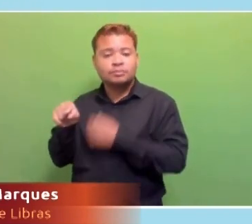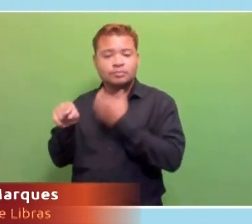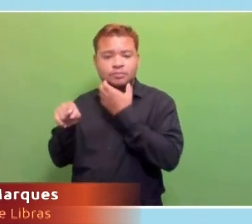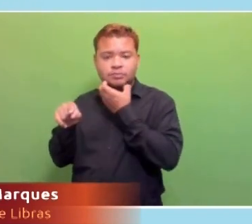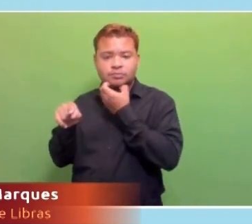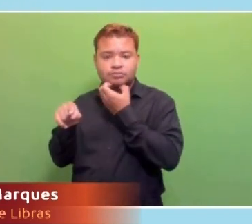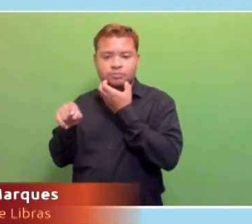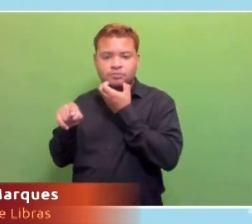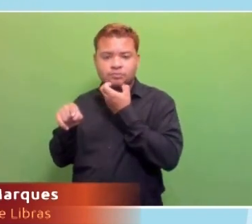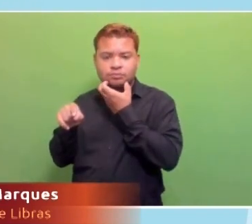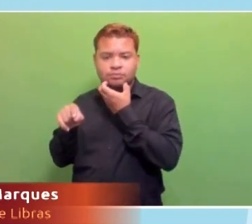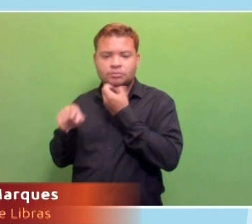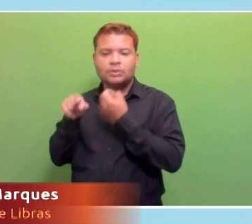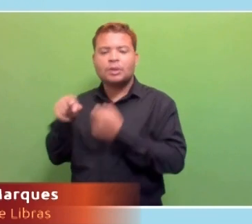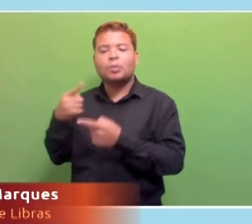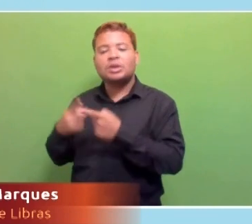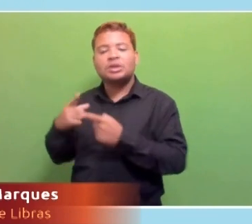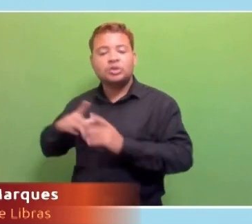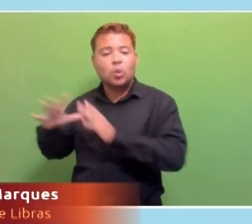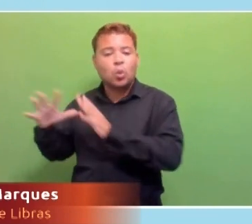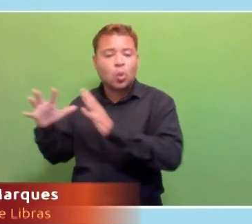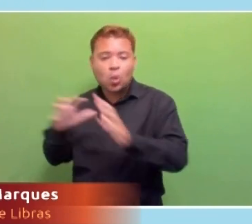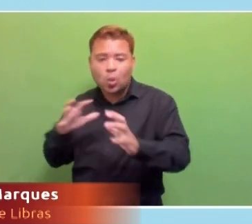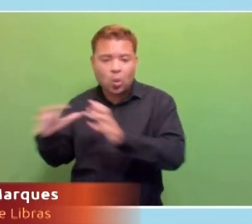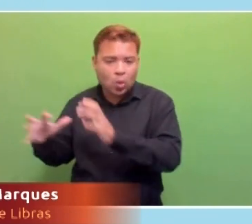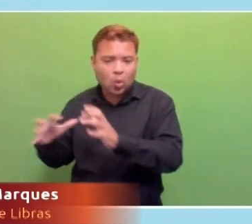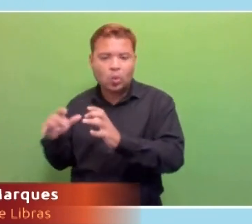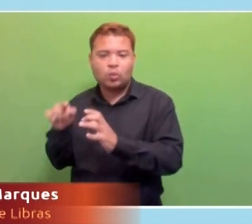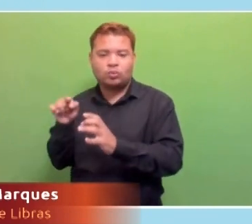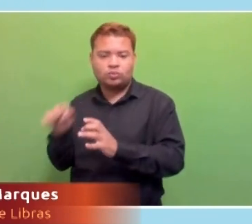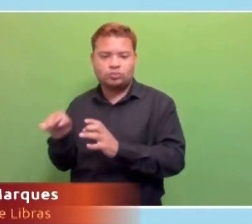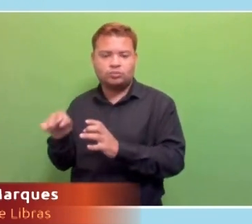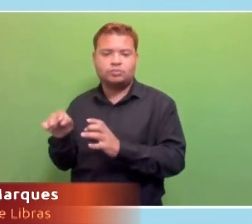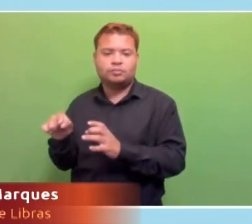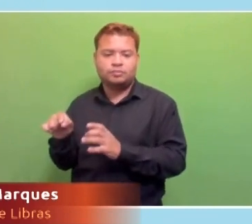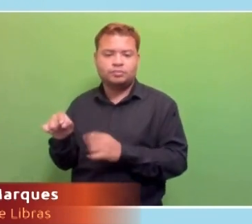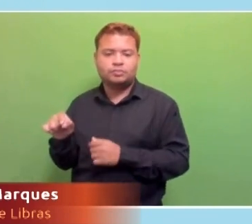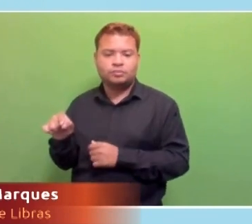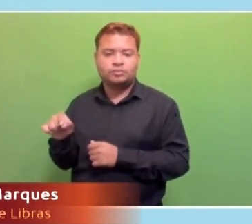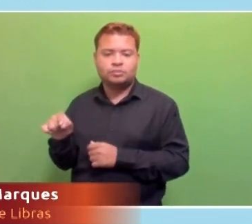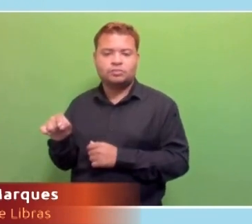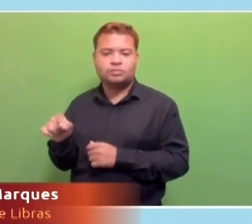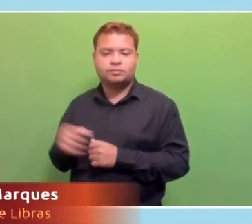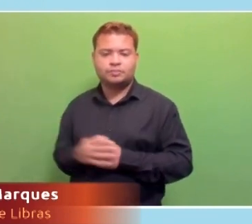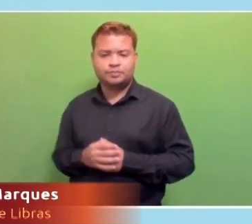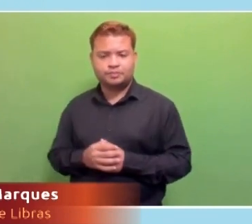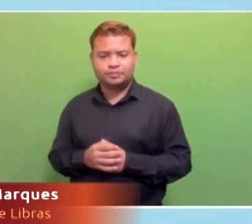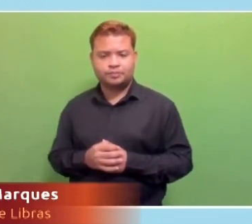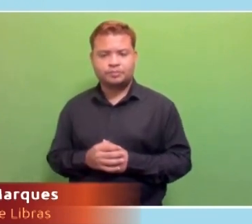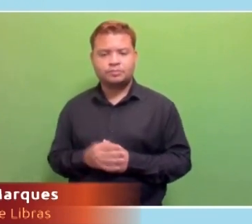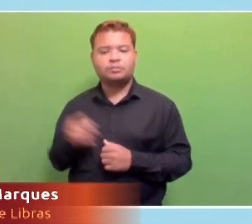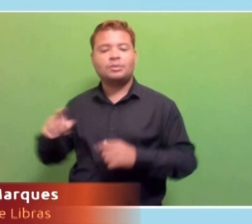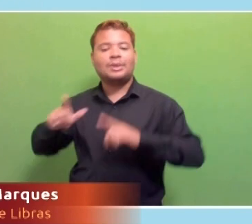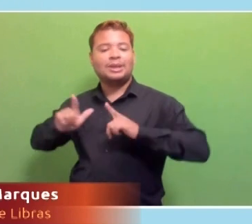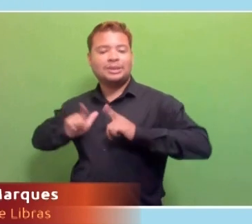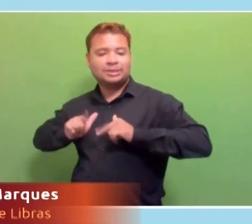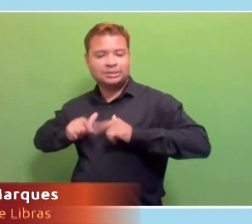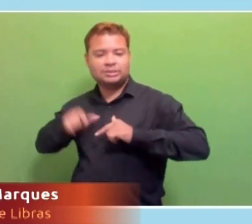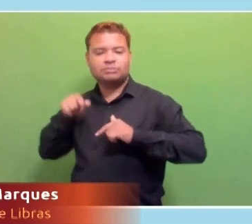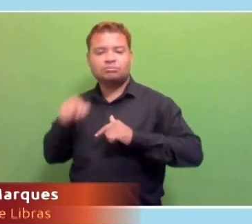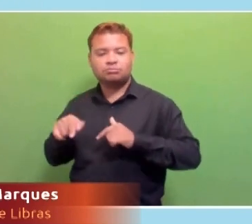um conflito no começo. Existiam, lá onde existe hoje o Estado de Israel, historicamente, os judeus que ficavam